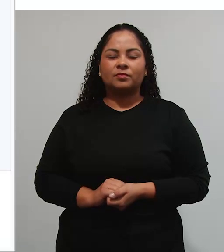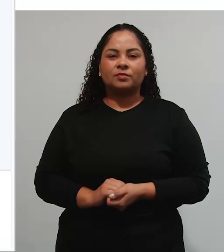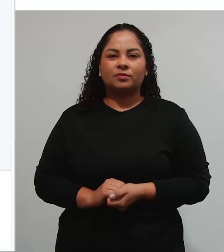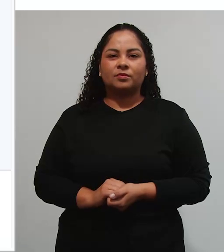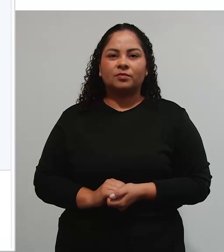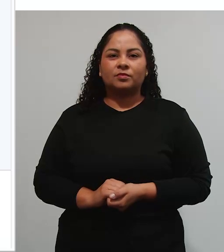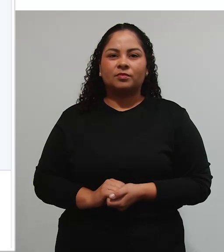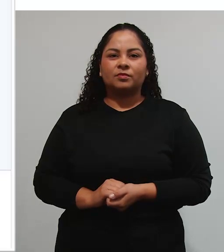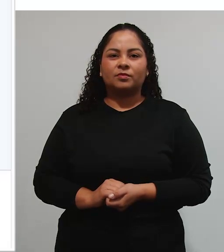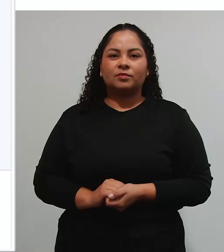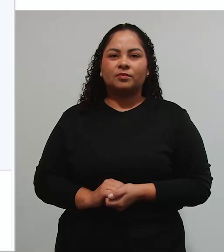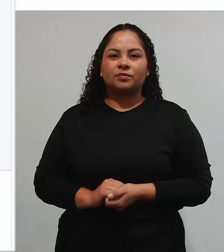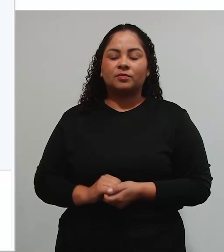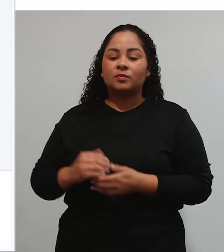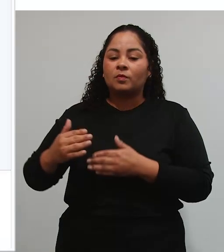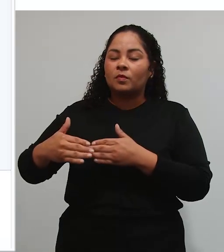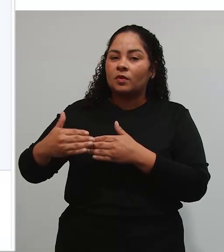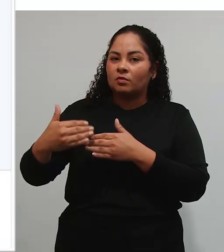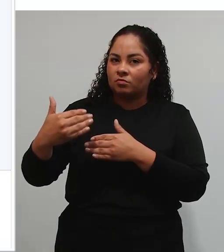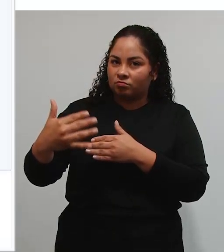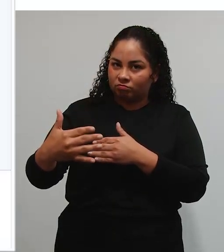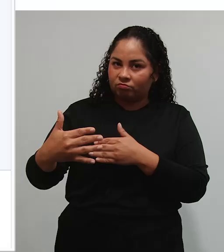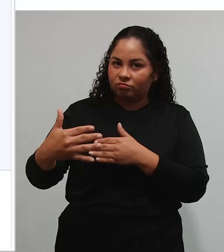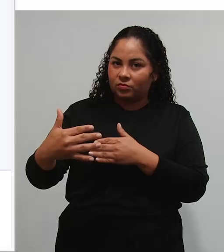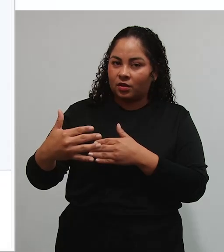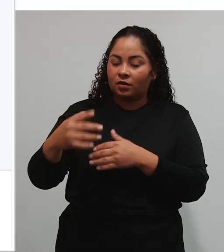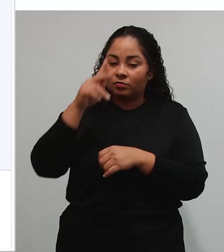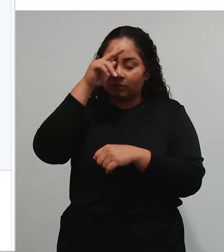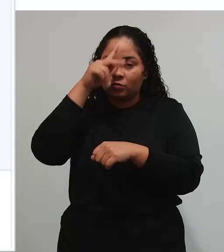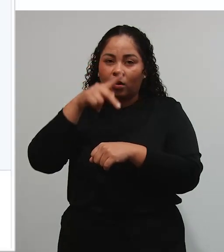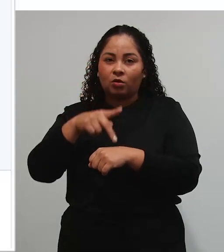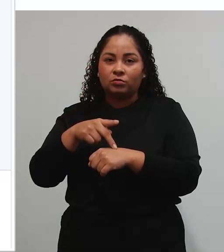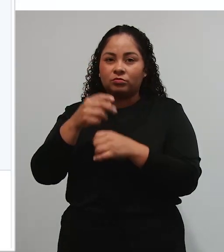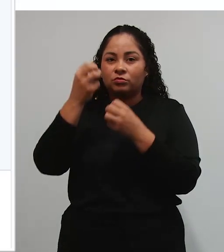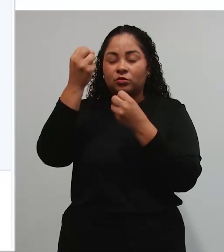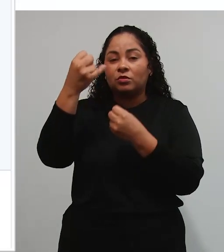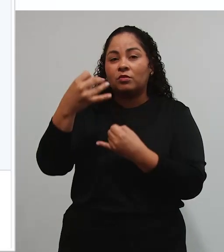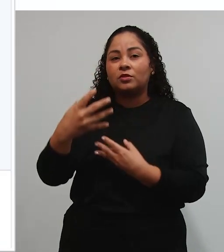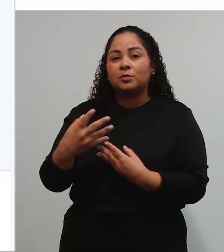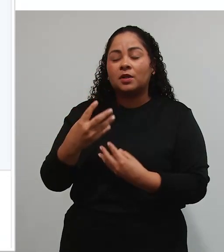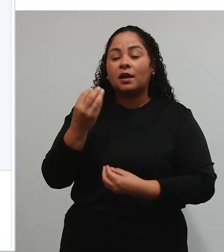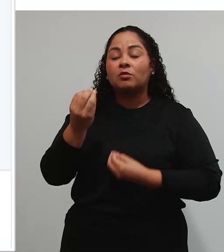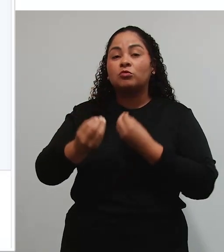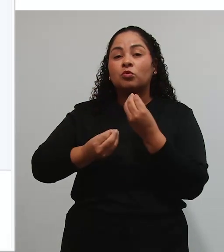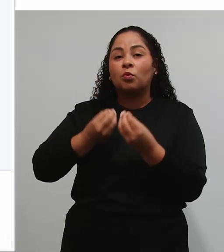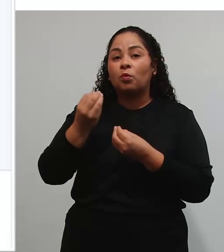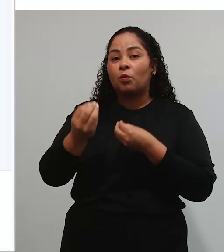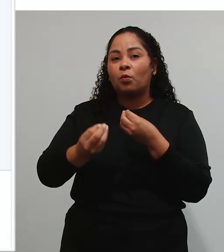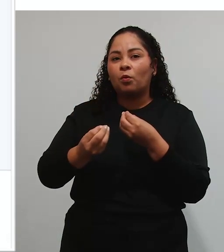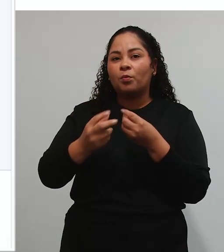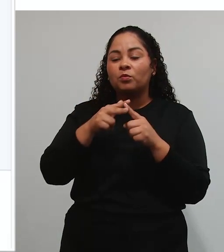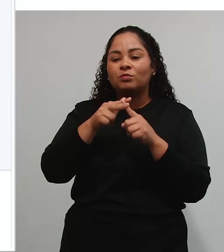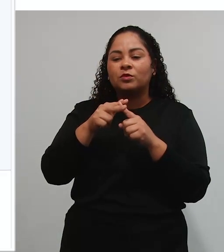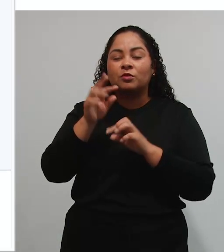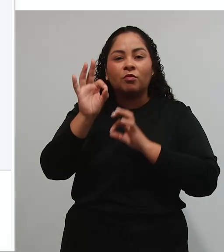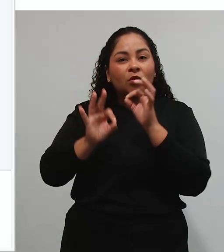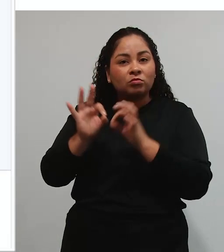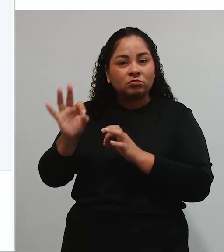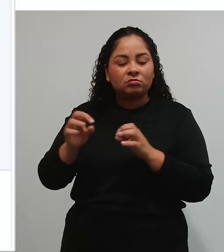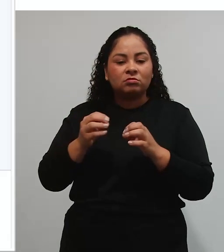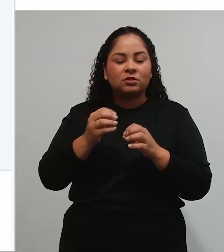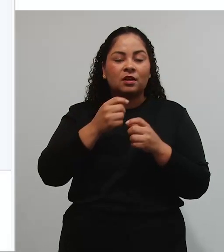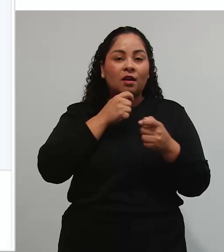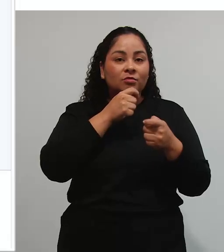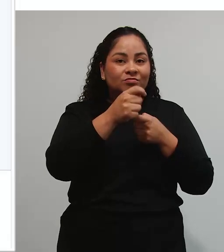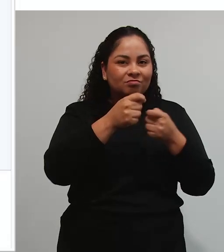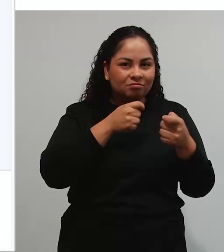vida. Ao longo desse capítulo, o João vai tratar de como fazer a entrevista.